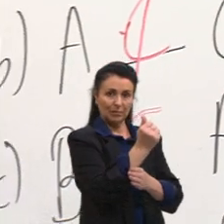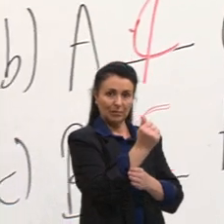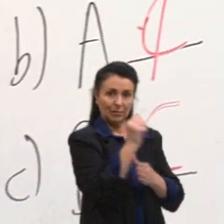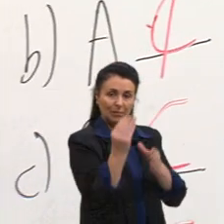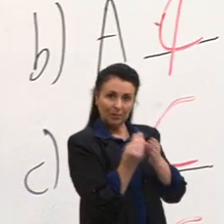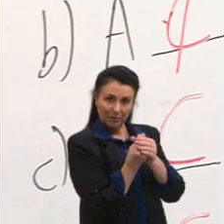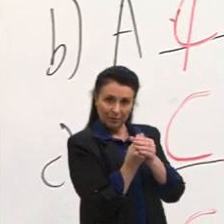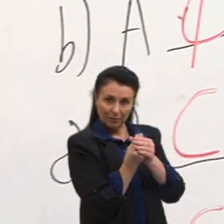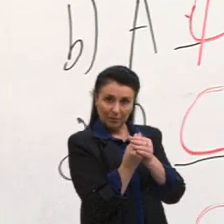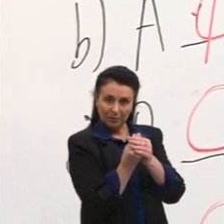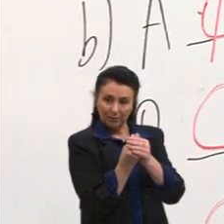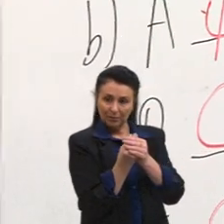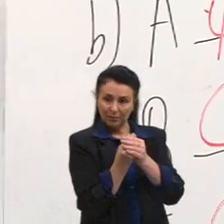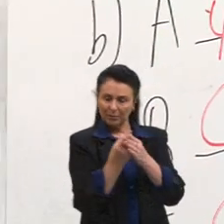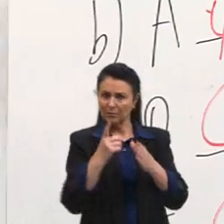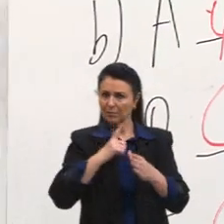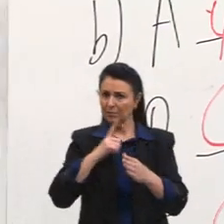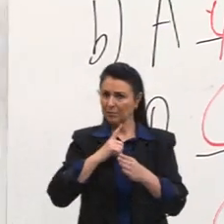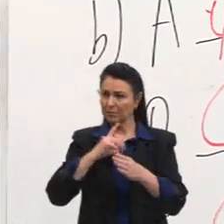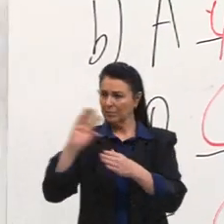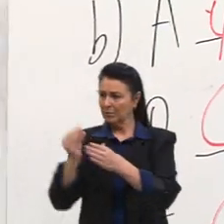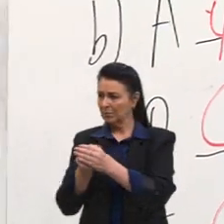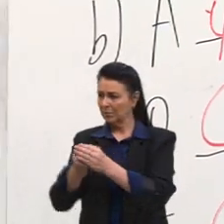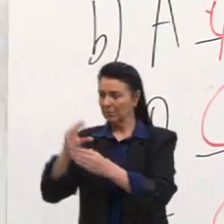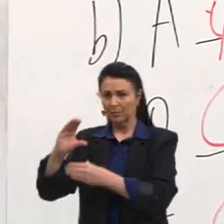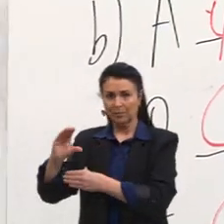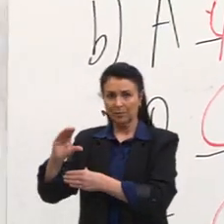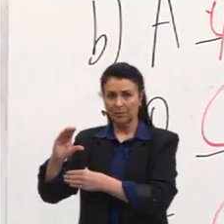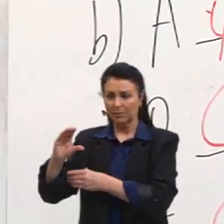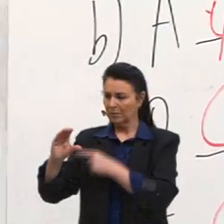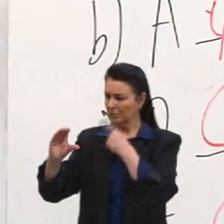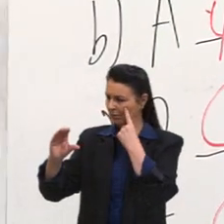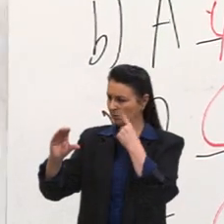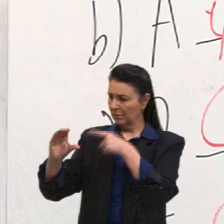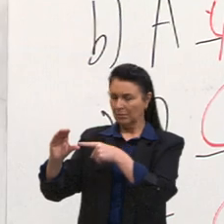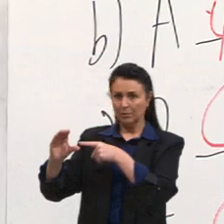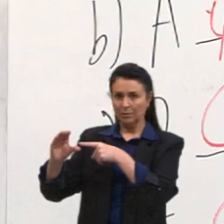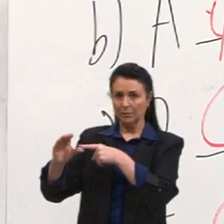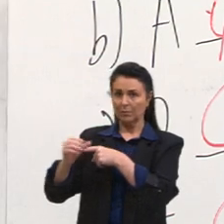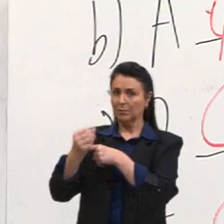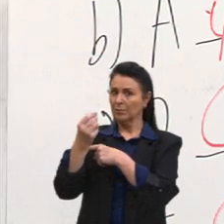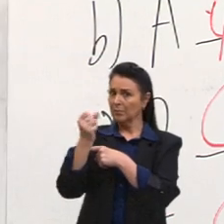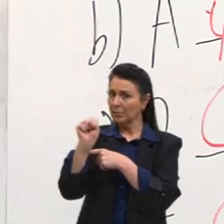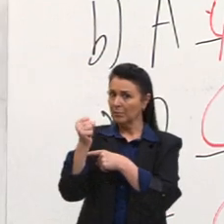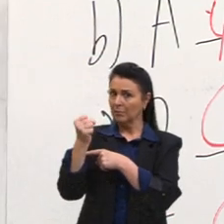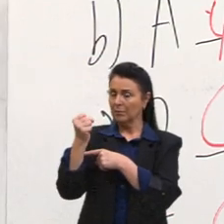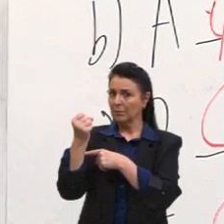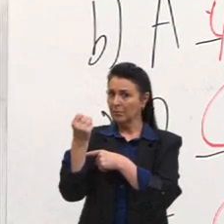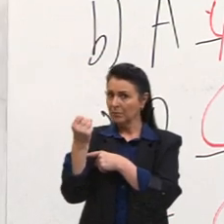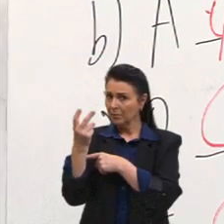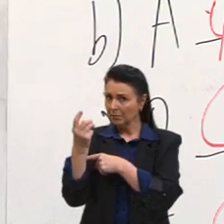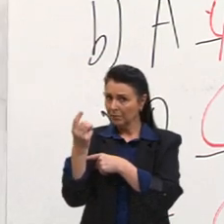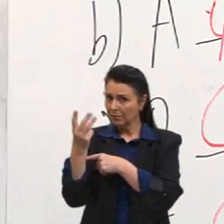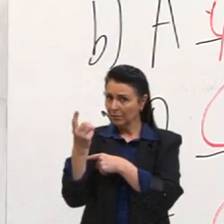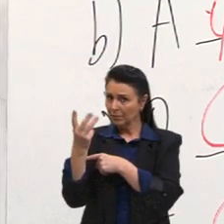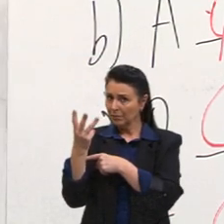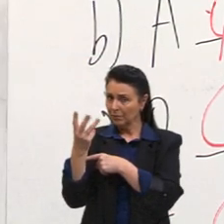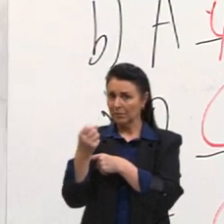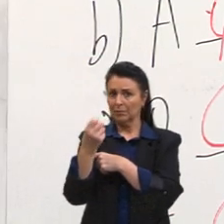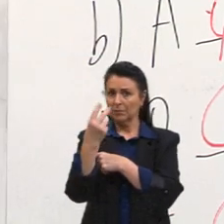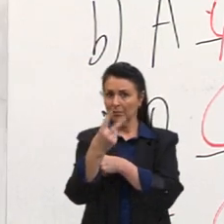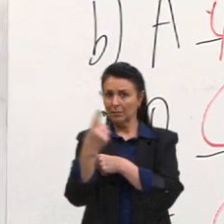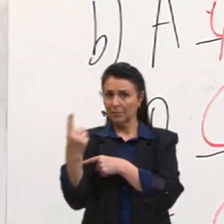conjunto ahn contém um conjunto C Basta ver os elementos de ser 8 13 21 e e ver aqui se nós temos